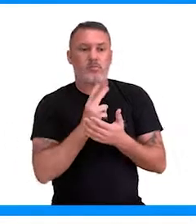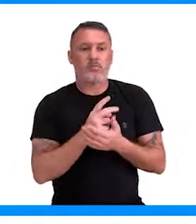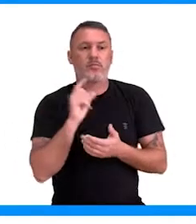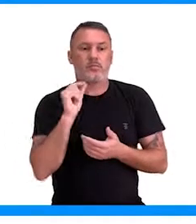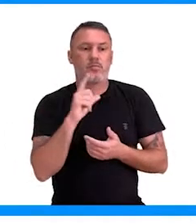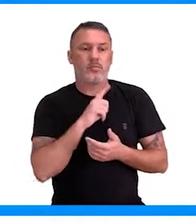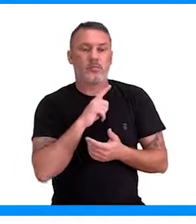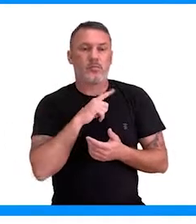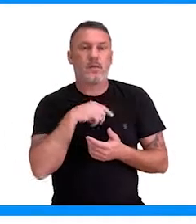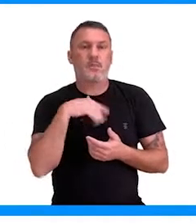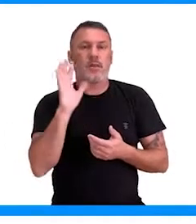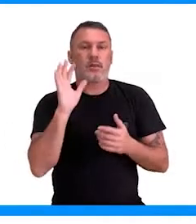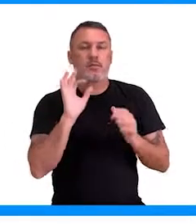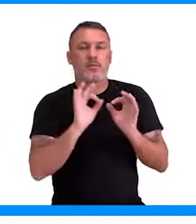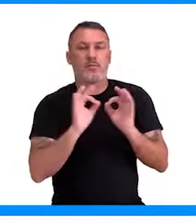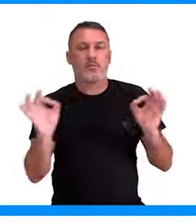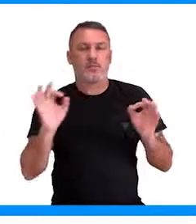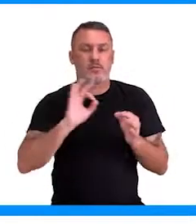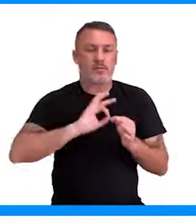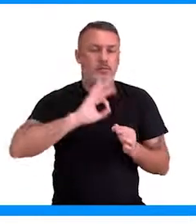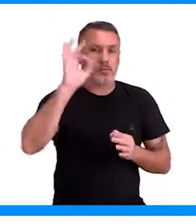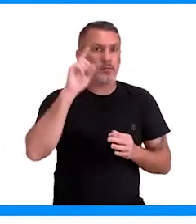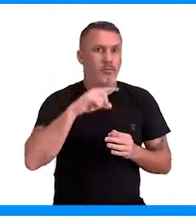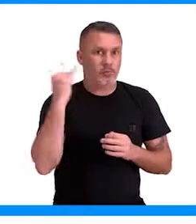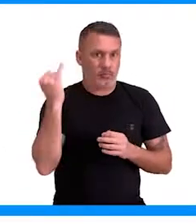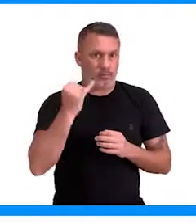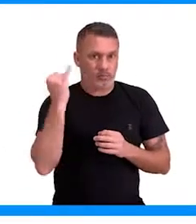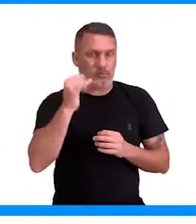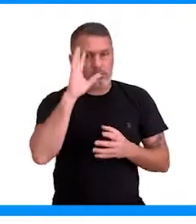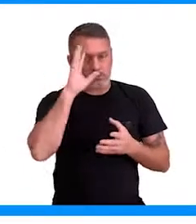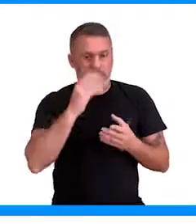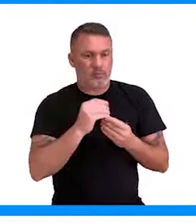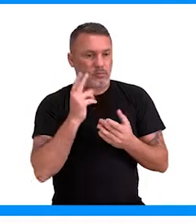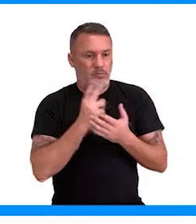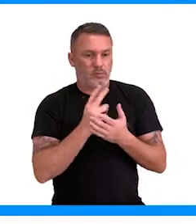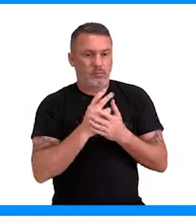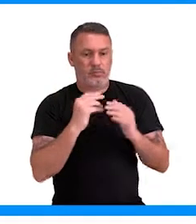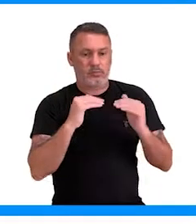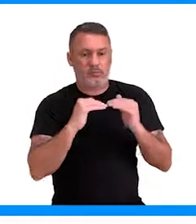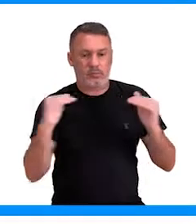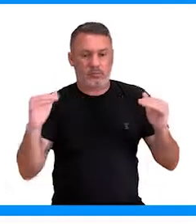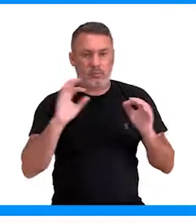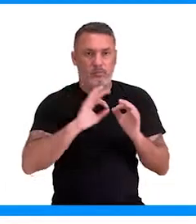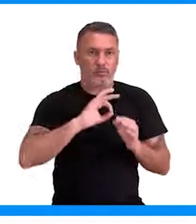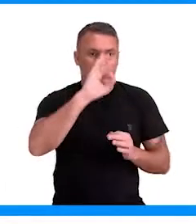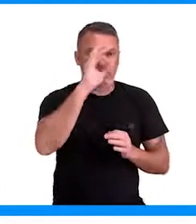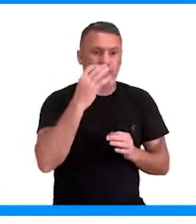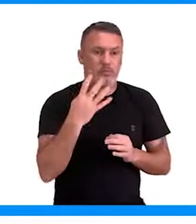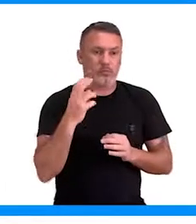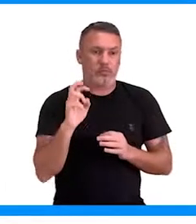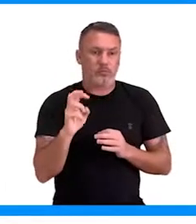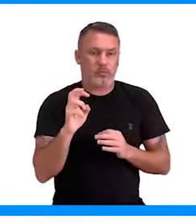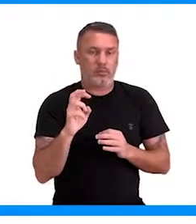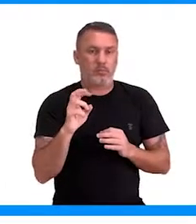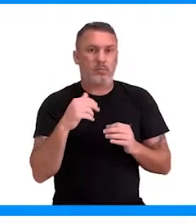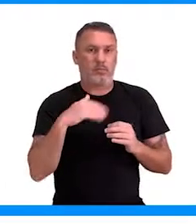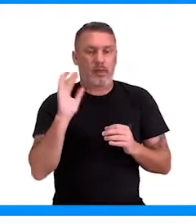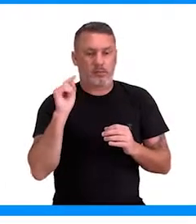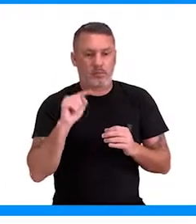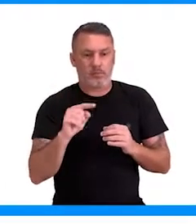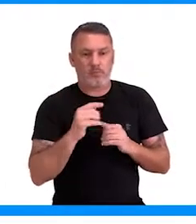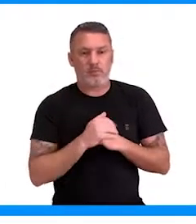sempre o que vai fornecer o maior alcance. Isso é muito importante, tá, gente? O ângulo de 45 fornece o